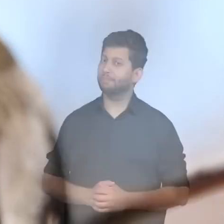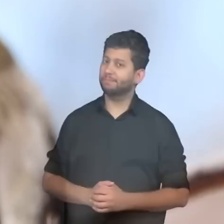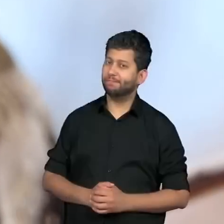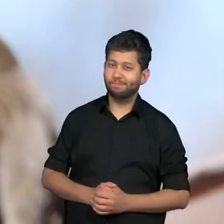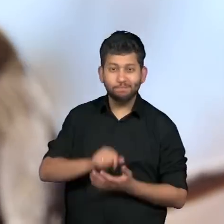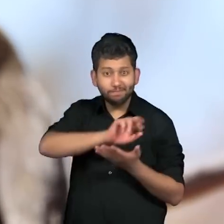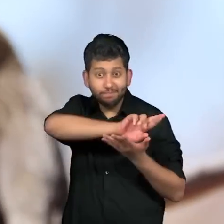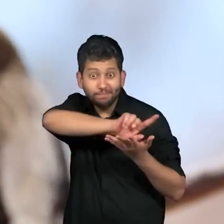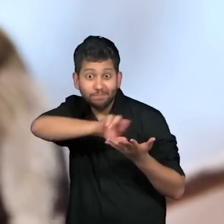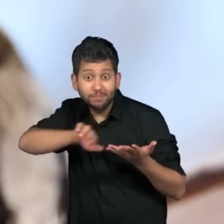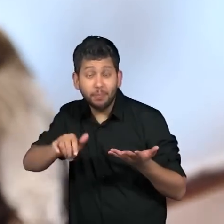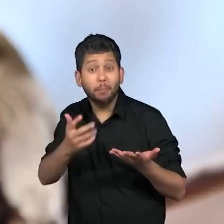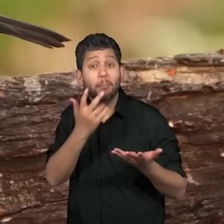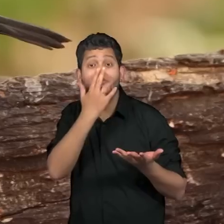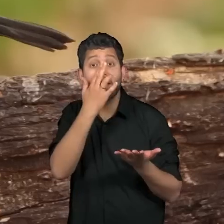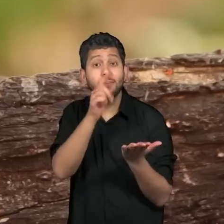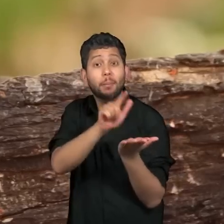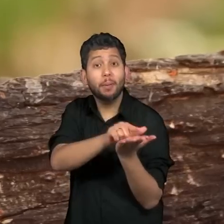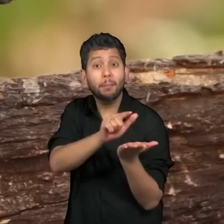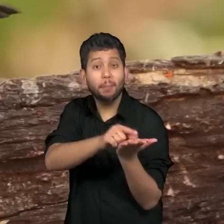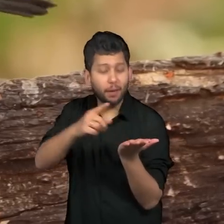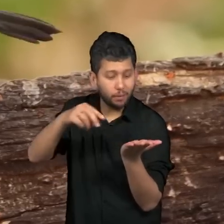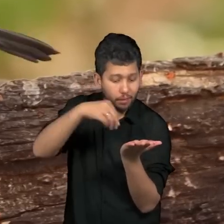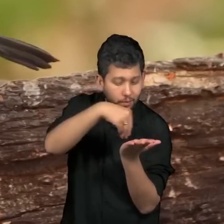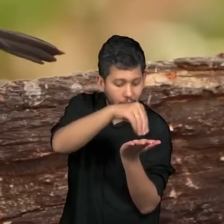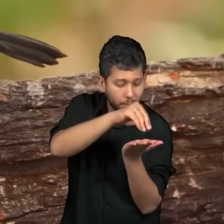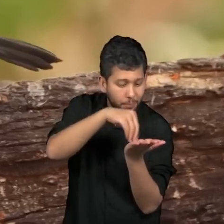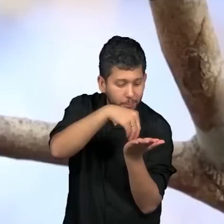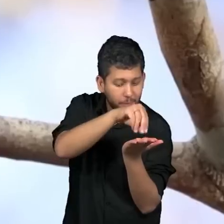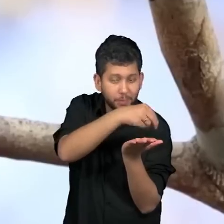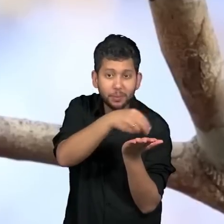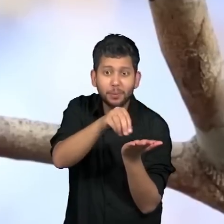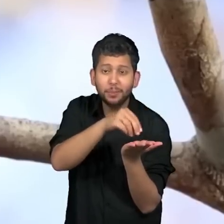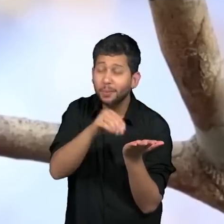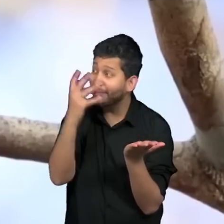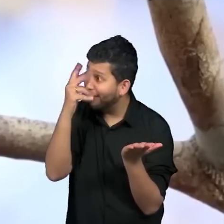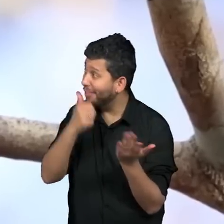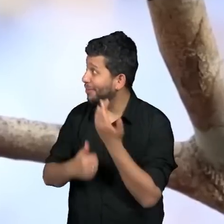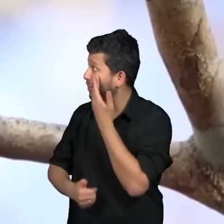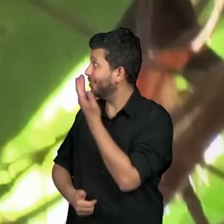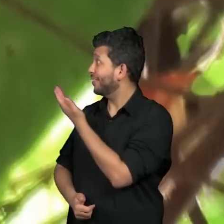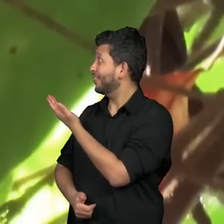Espécies que parecem ter sido desenhadas e coloridas à mão.